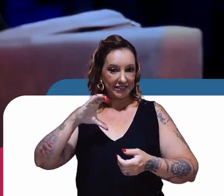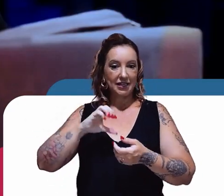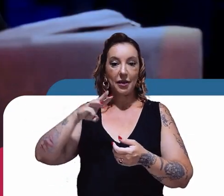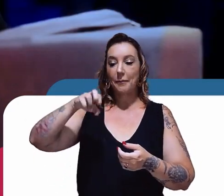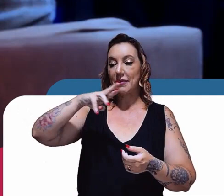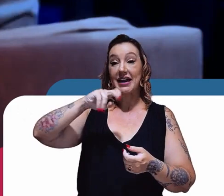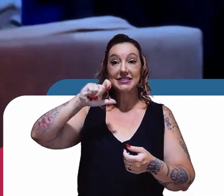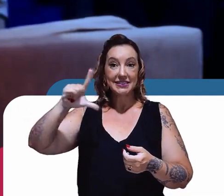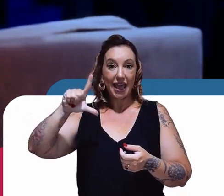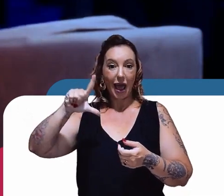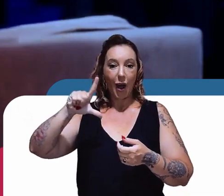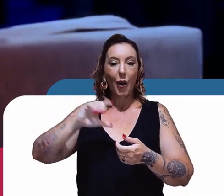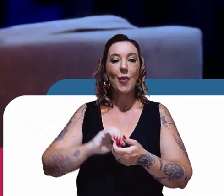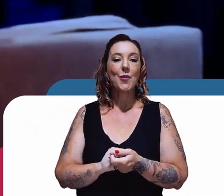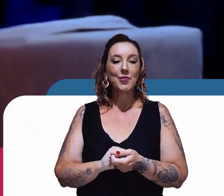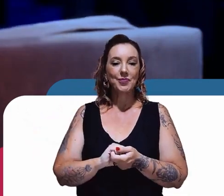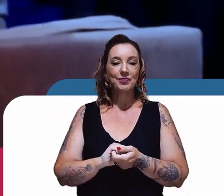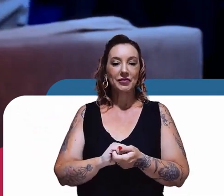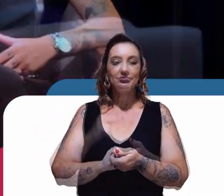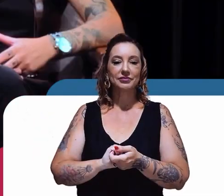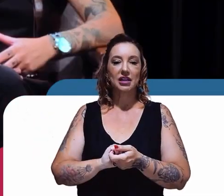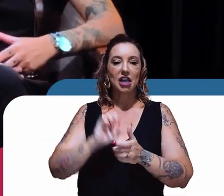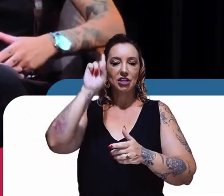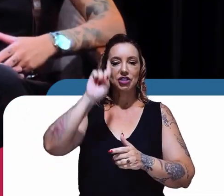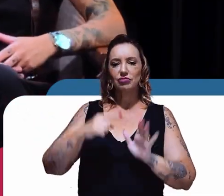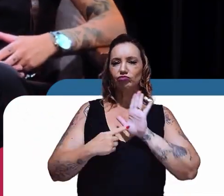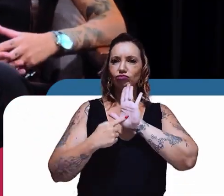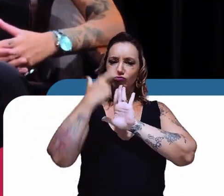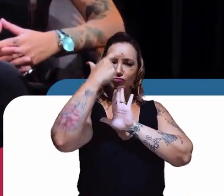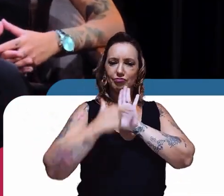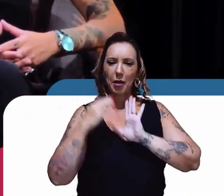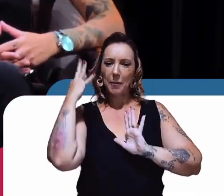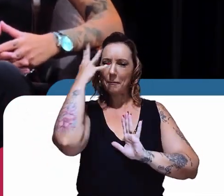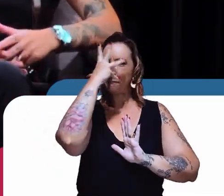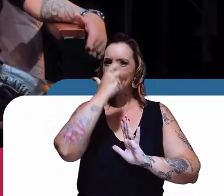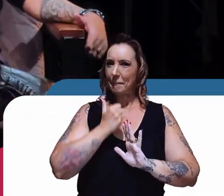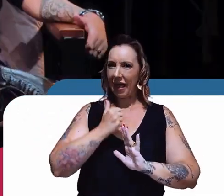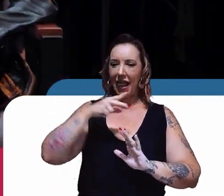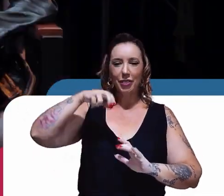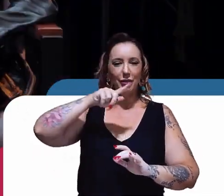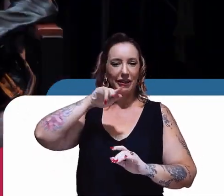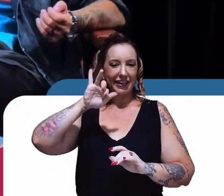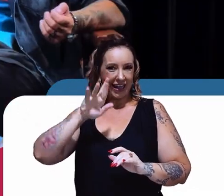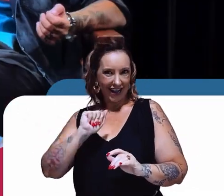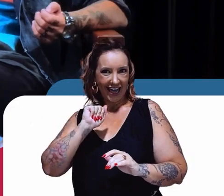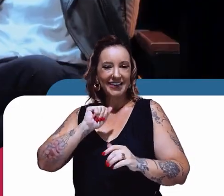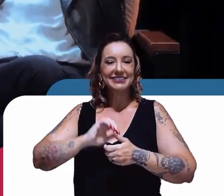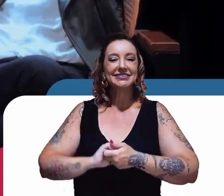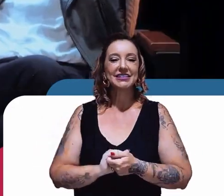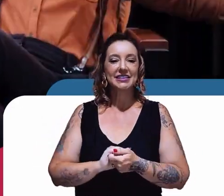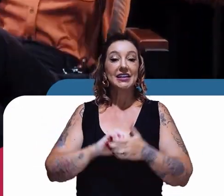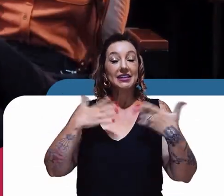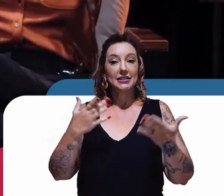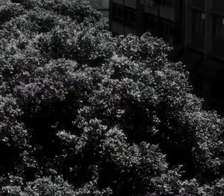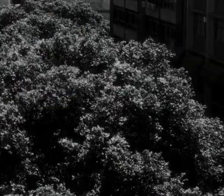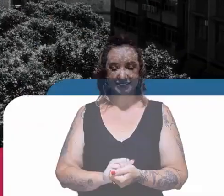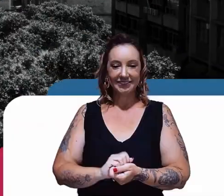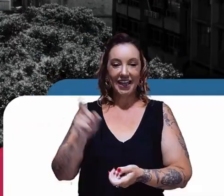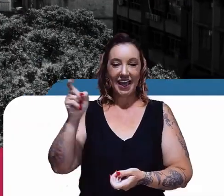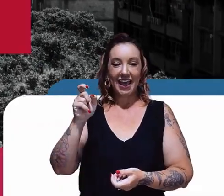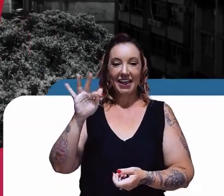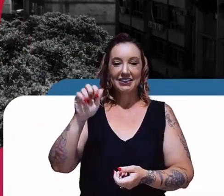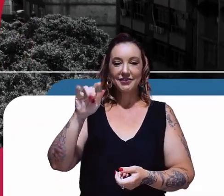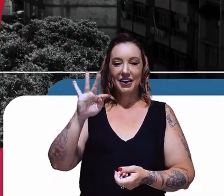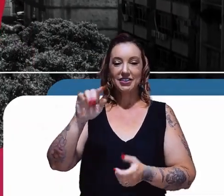estilos participaram de um bate-papo conduzido pela também musicista Bela Nogueira dentro do projeto